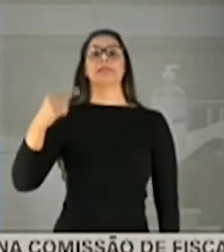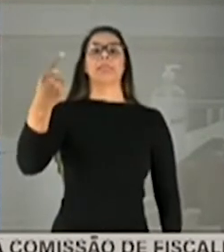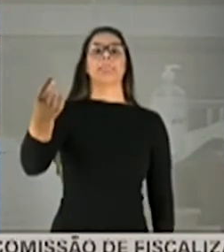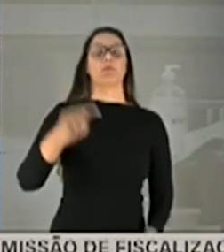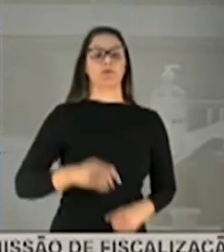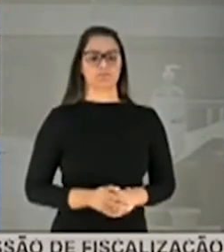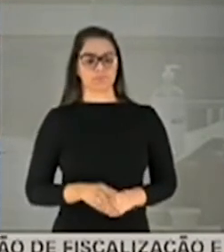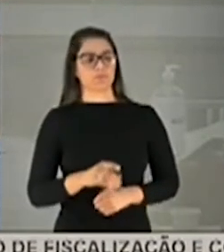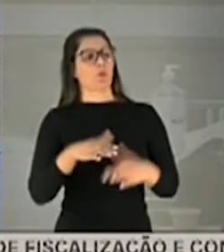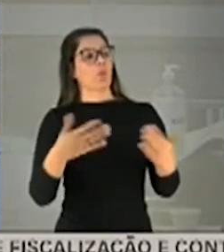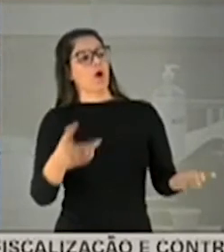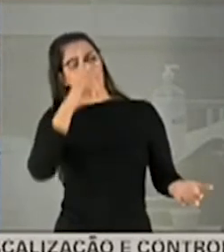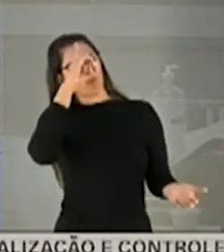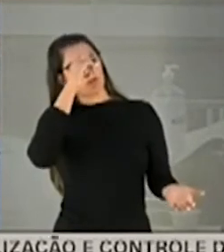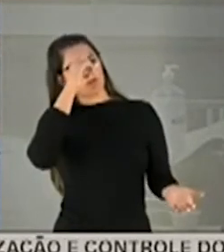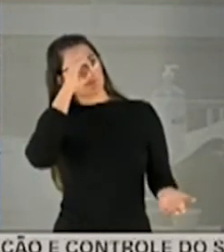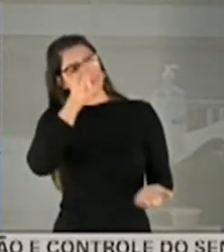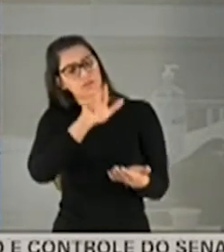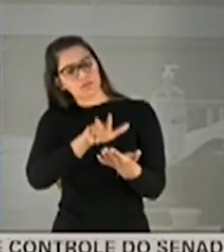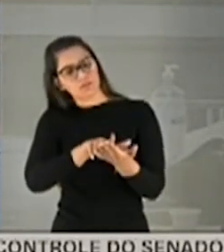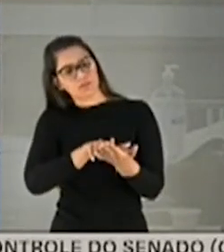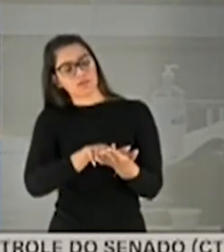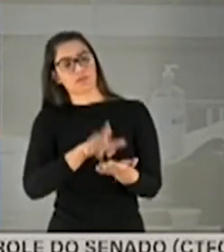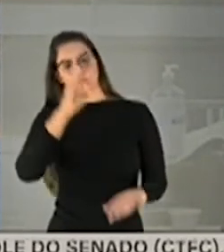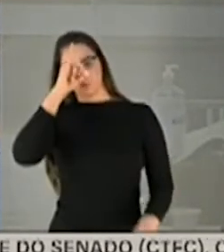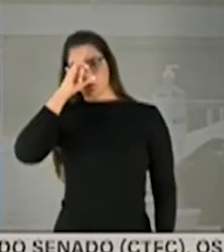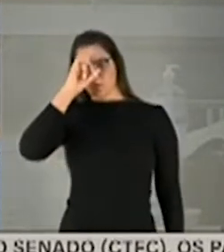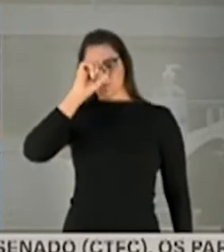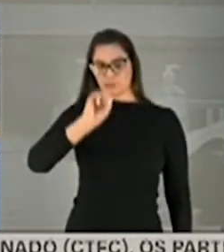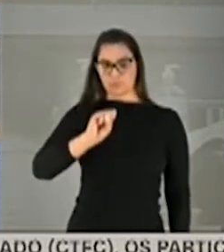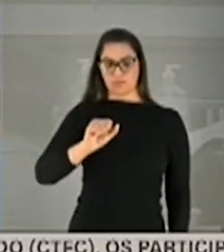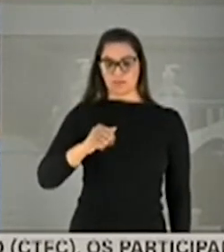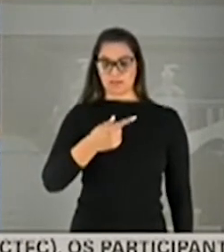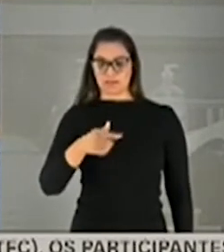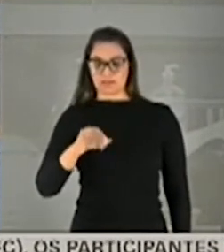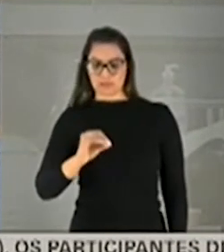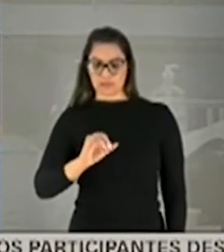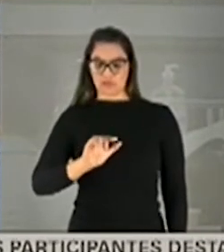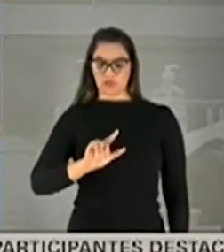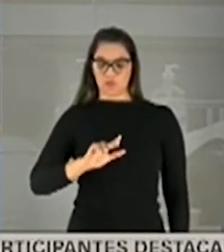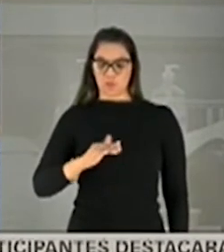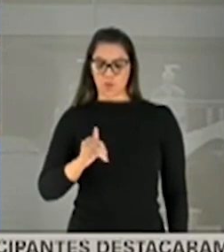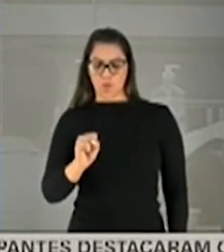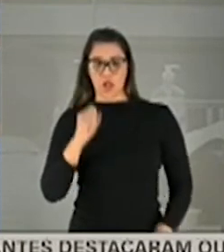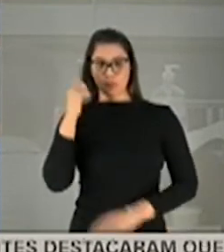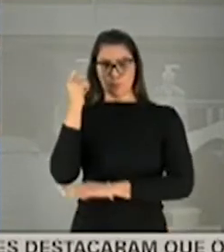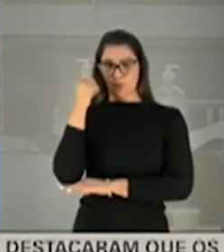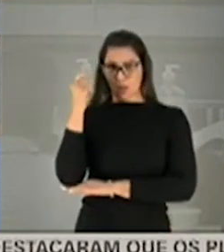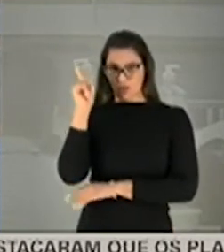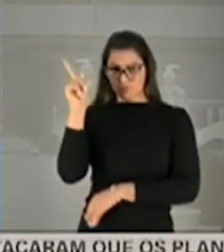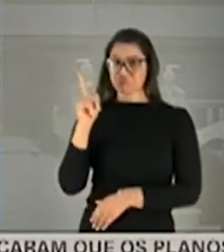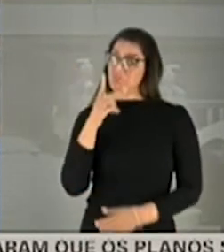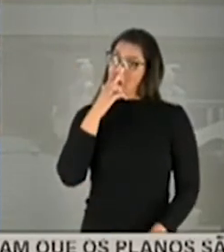pode dizer o nome do hospital que o senhor se internou? Lá no Hospital São Lucas da PUC, no Porto Alegre. Da PUC. Deve ser um hospital